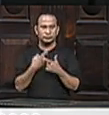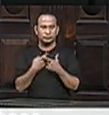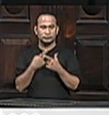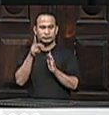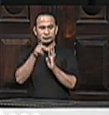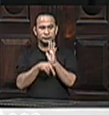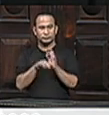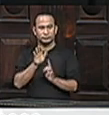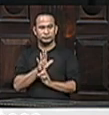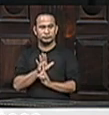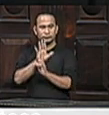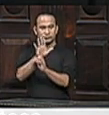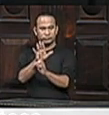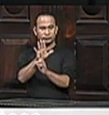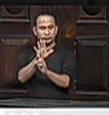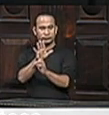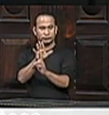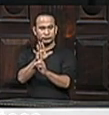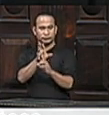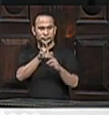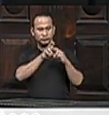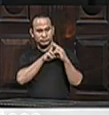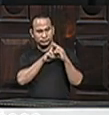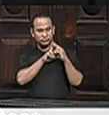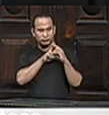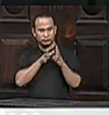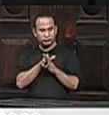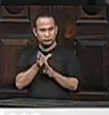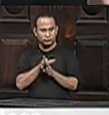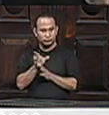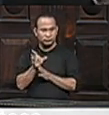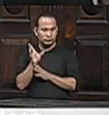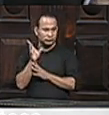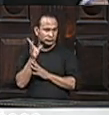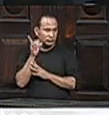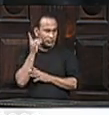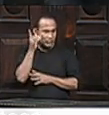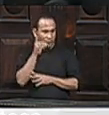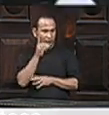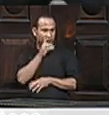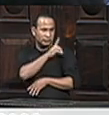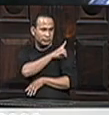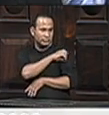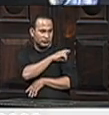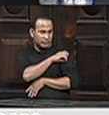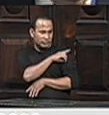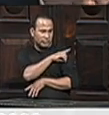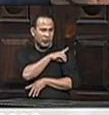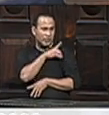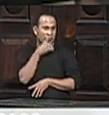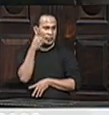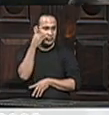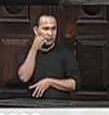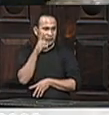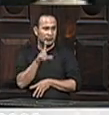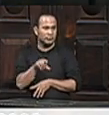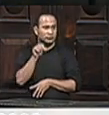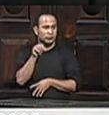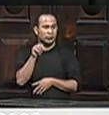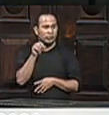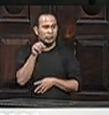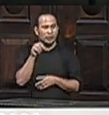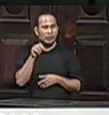também por parte do governo do Estado. Por isso, senhor presidente, eu apresentei também uma emenda, e a minha emenda, que foi apresentada ao projeto, vem também